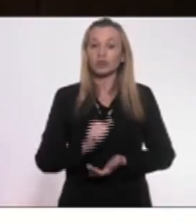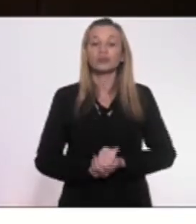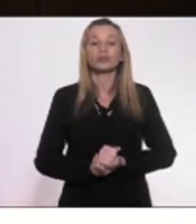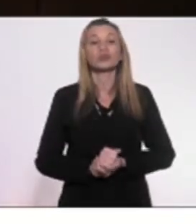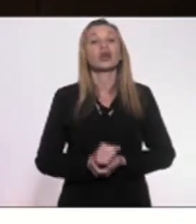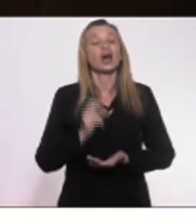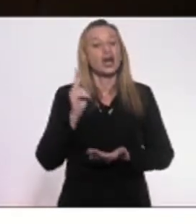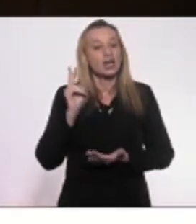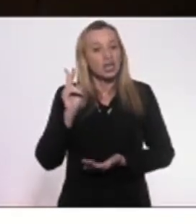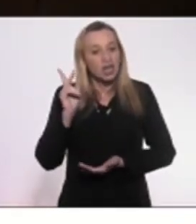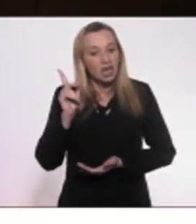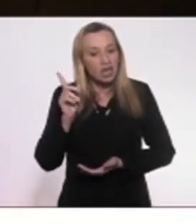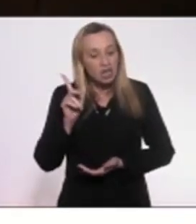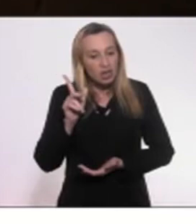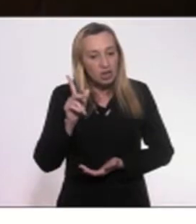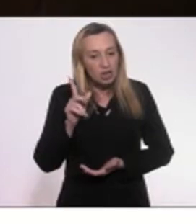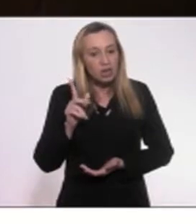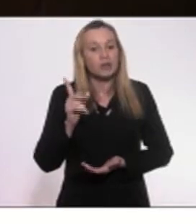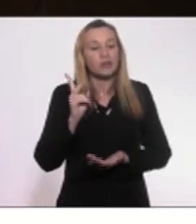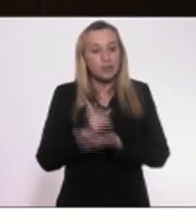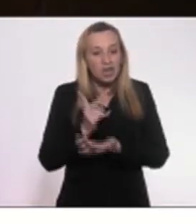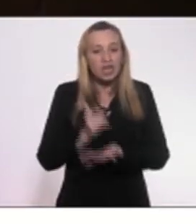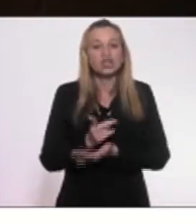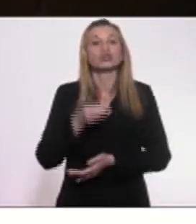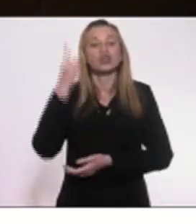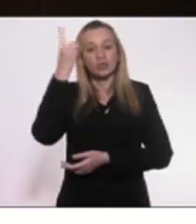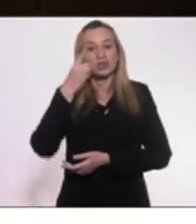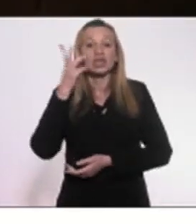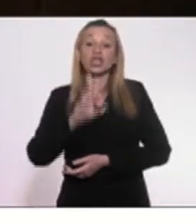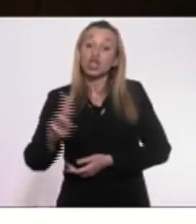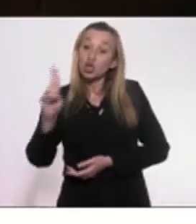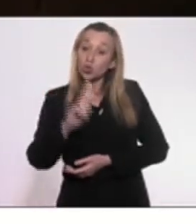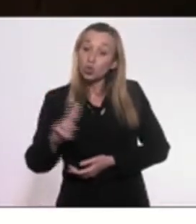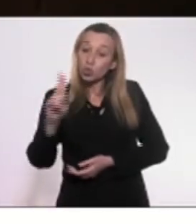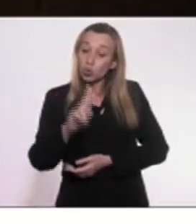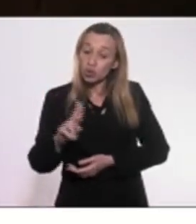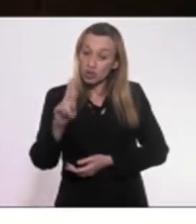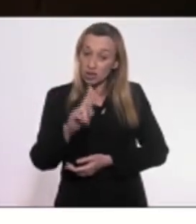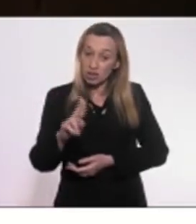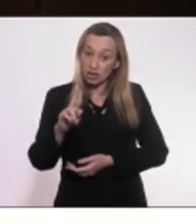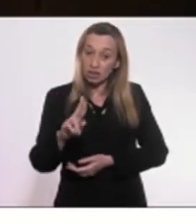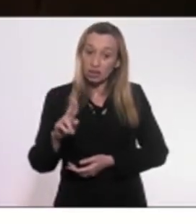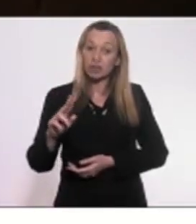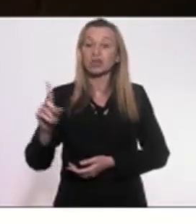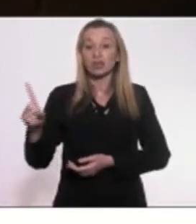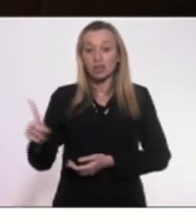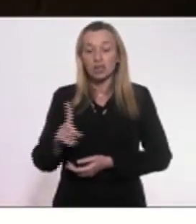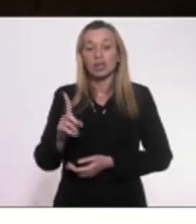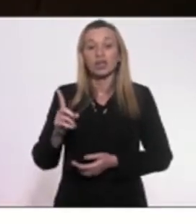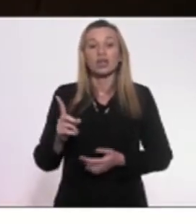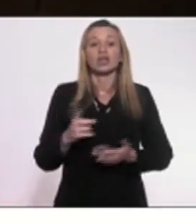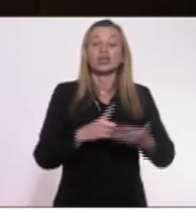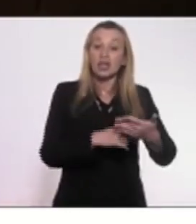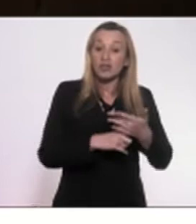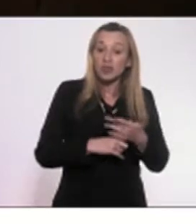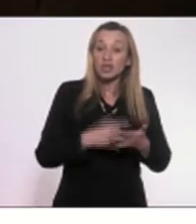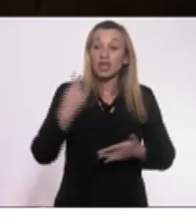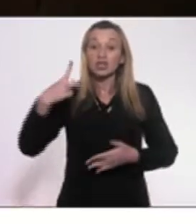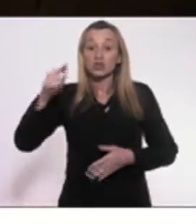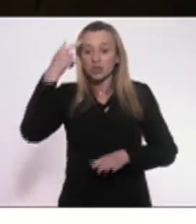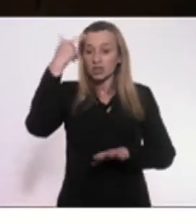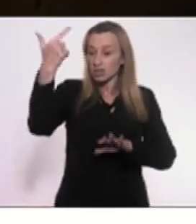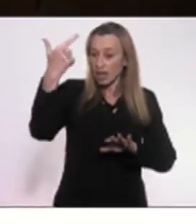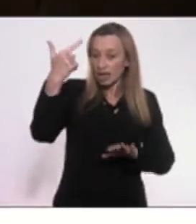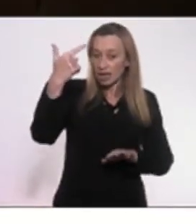mesma deputada que usa a sua prerrogativa de parlamentar e que deve ser defendida de subir essa tribuna para defender as suas